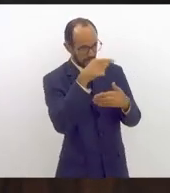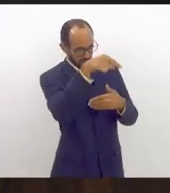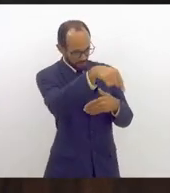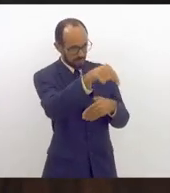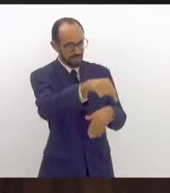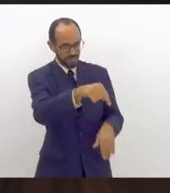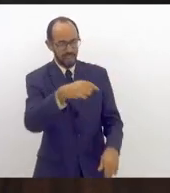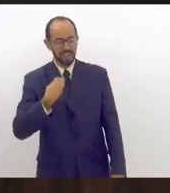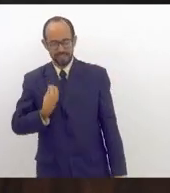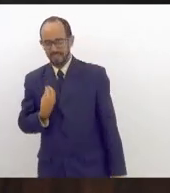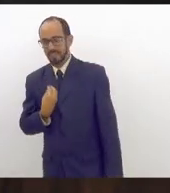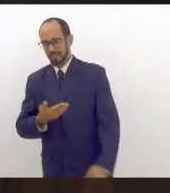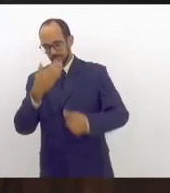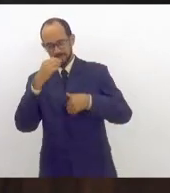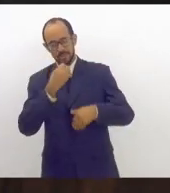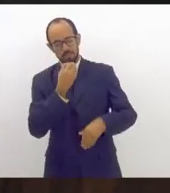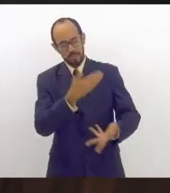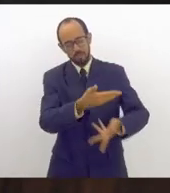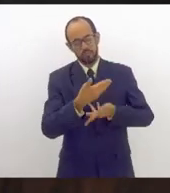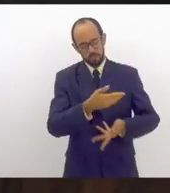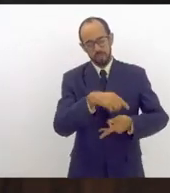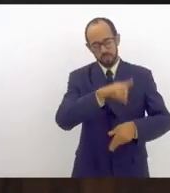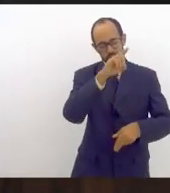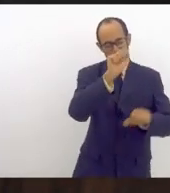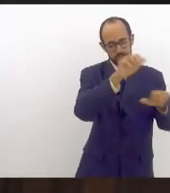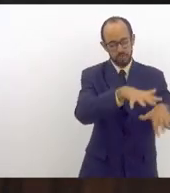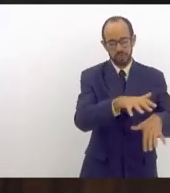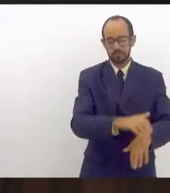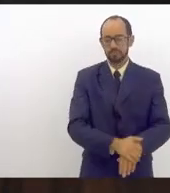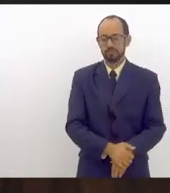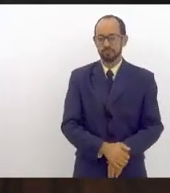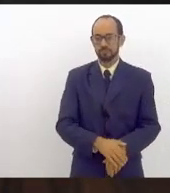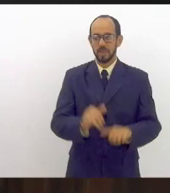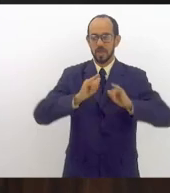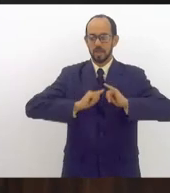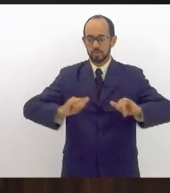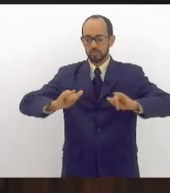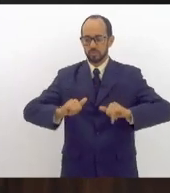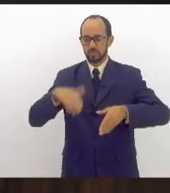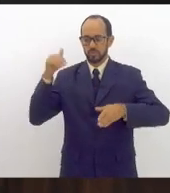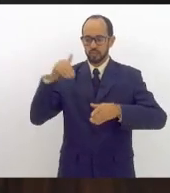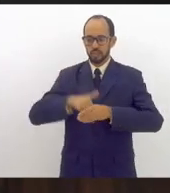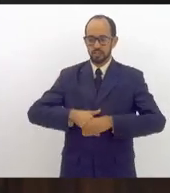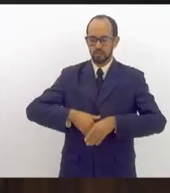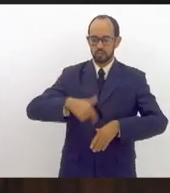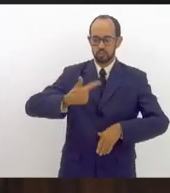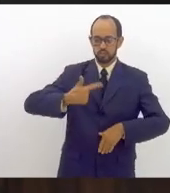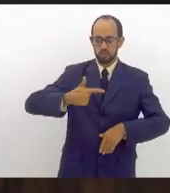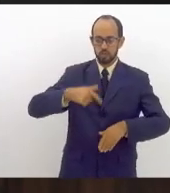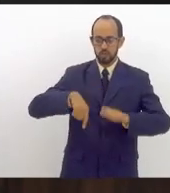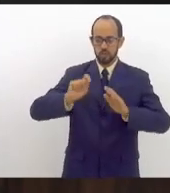abençoe. Seja bem-vindo, meu amigo. Anuncio, em tramitação ordinária, em seguida à discussão, redação do vencido, assim